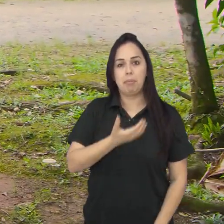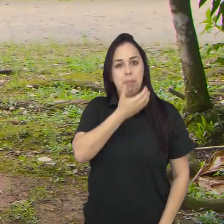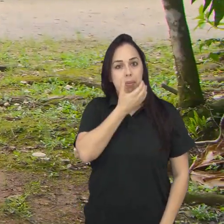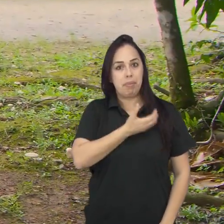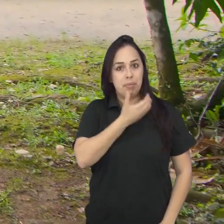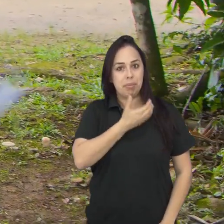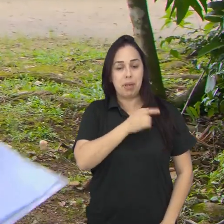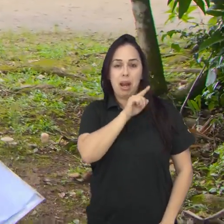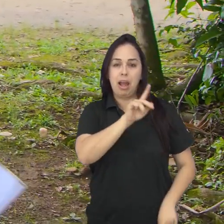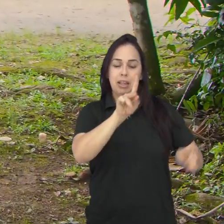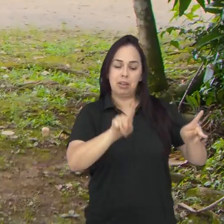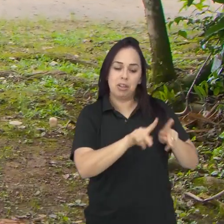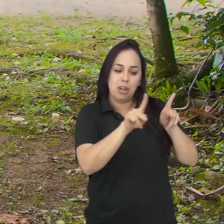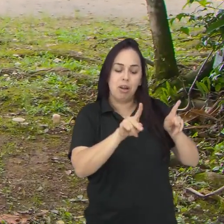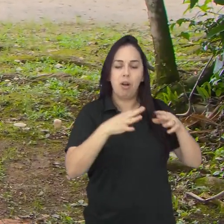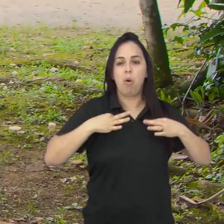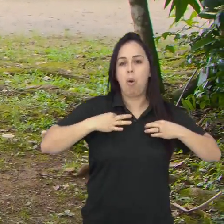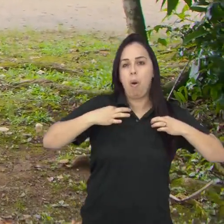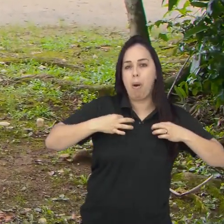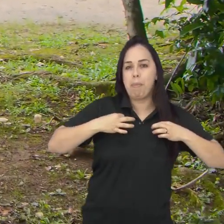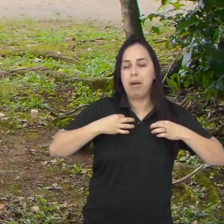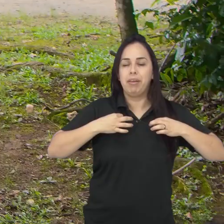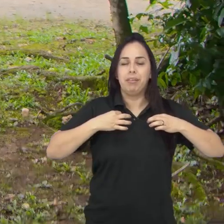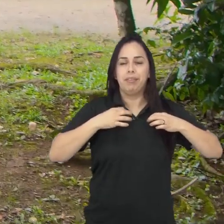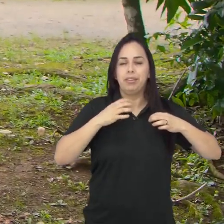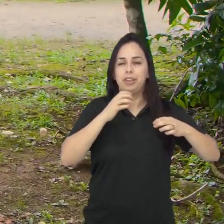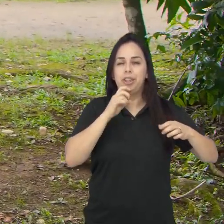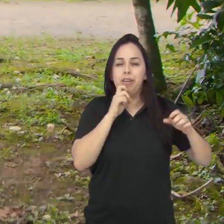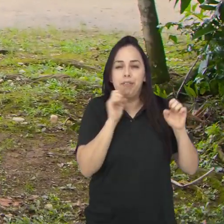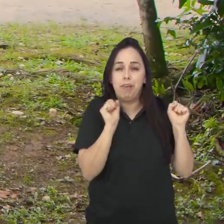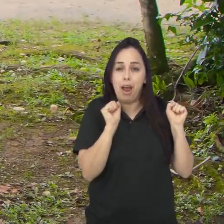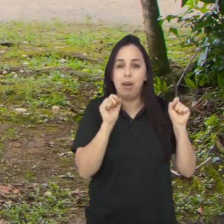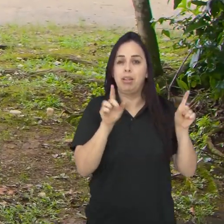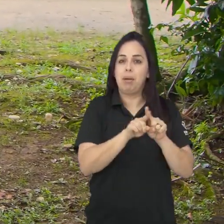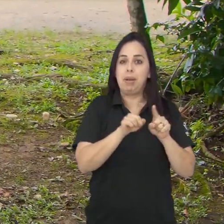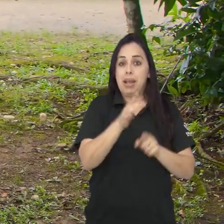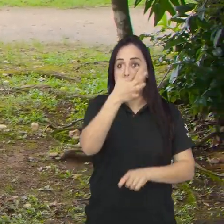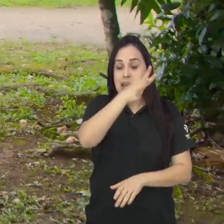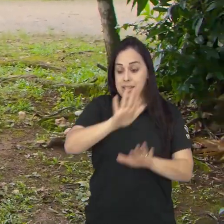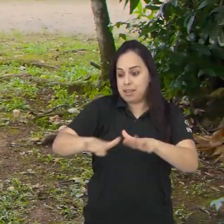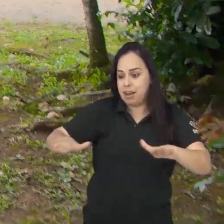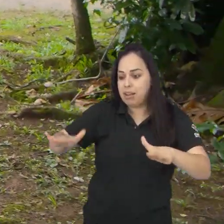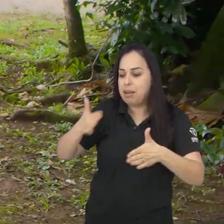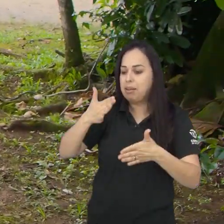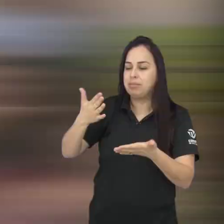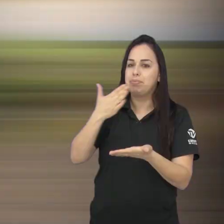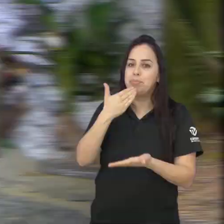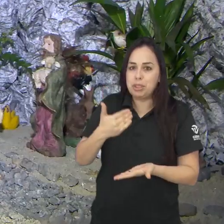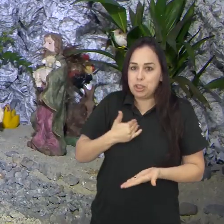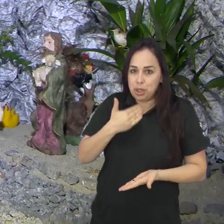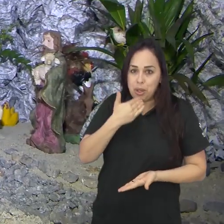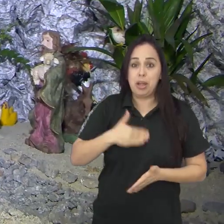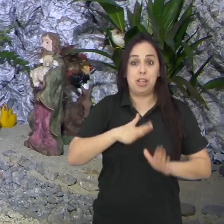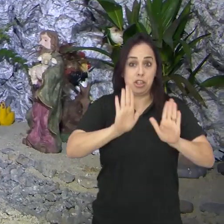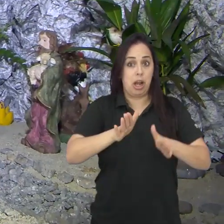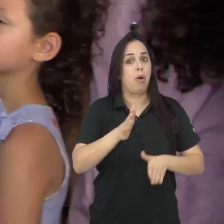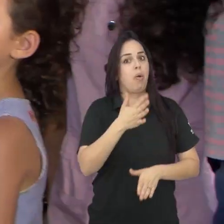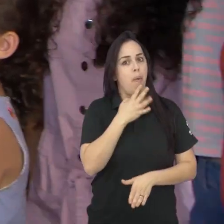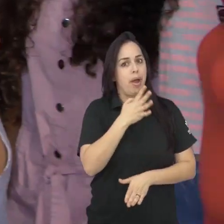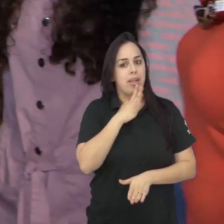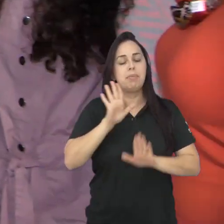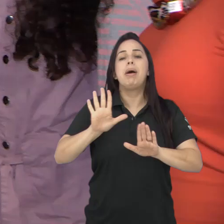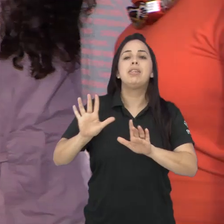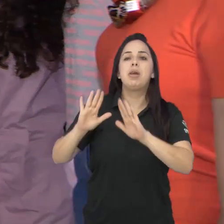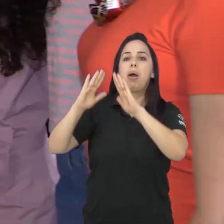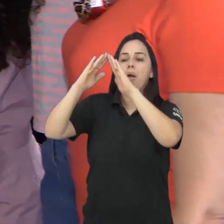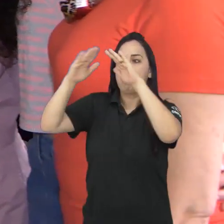Noel, que fica lá no shopping com aquelas roupas de inverno europeu, recebendo pedido de presente da criançada, você conhece, né? Mas e os nossos